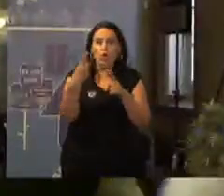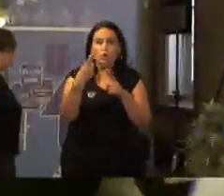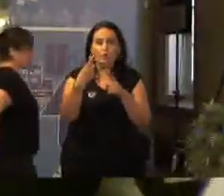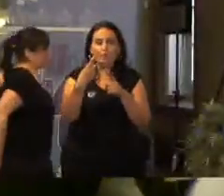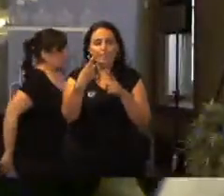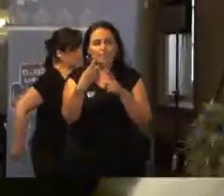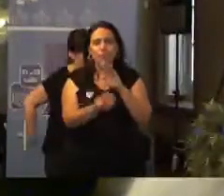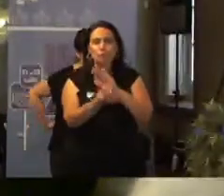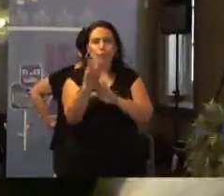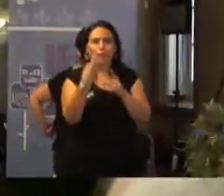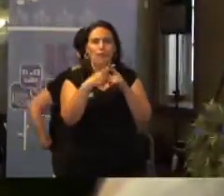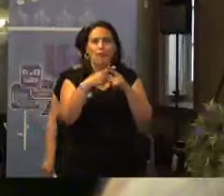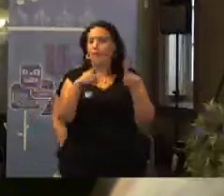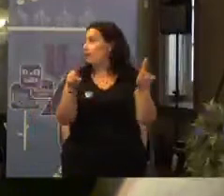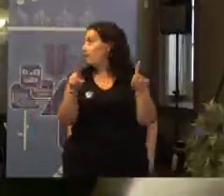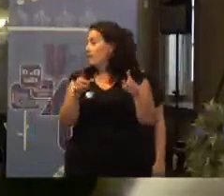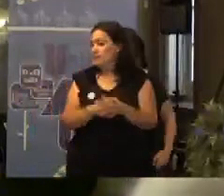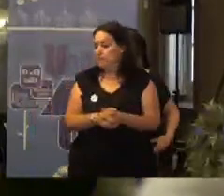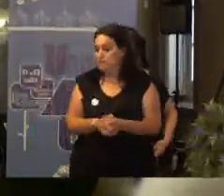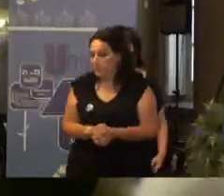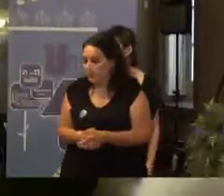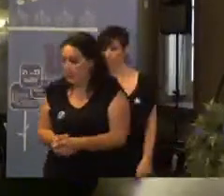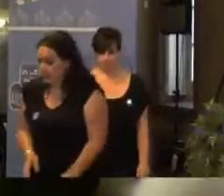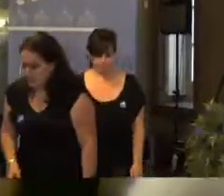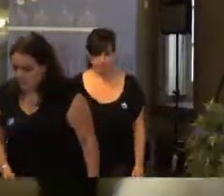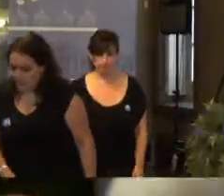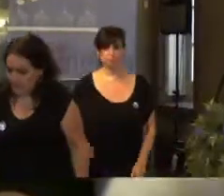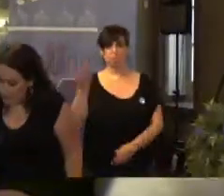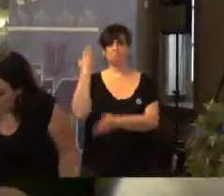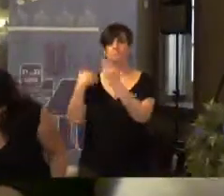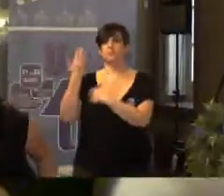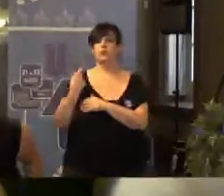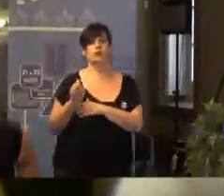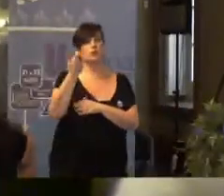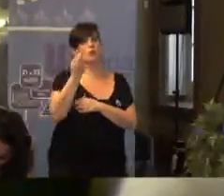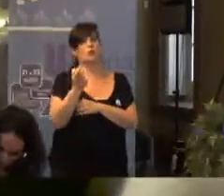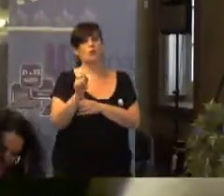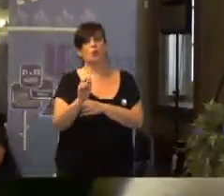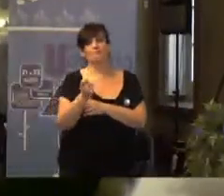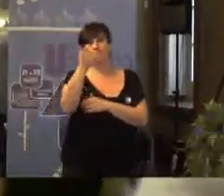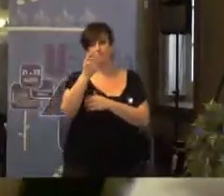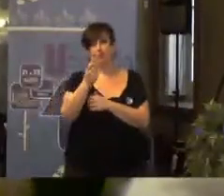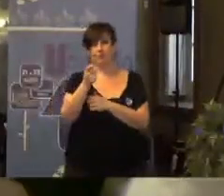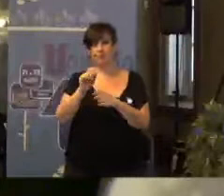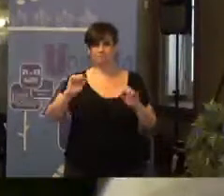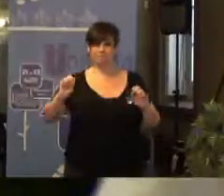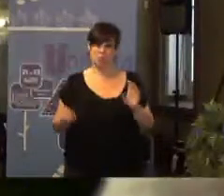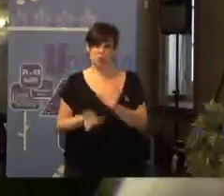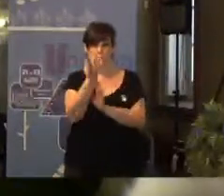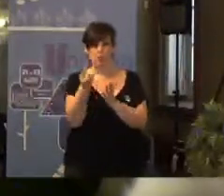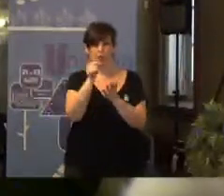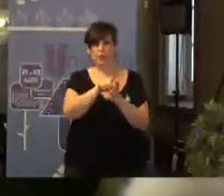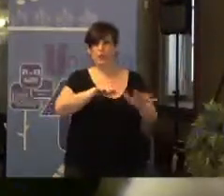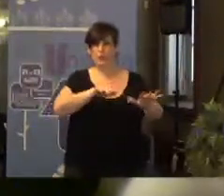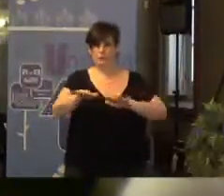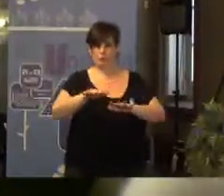diferentes. Houve uma ressurgência de movimentos